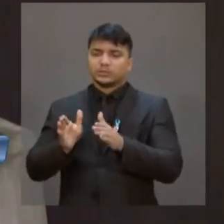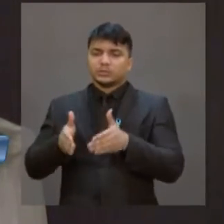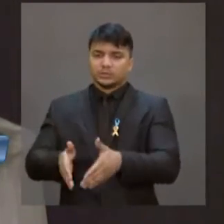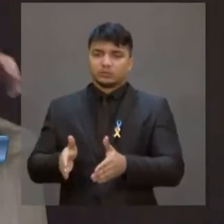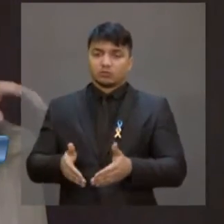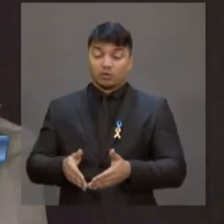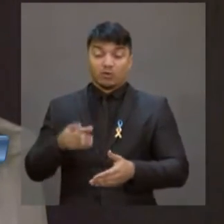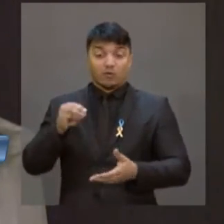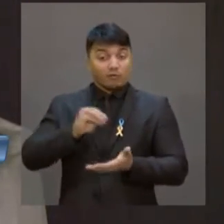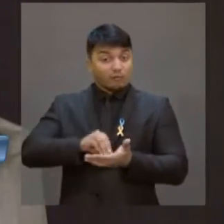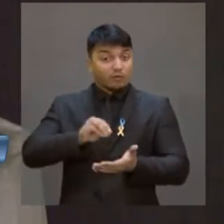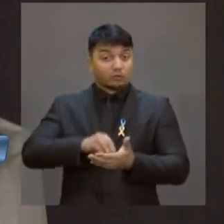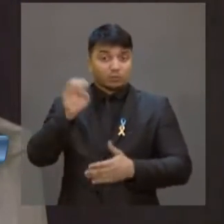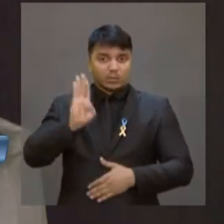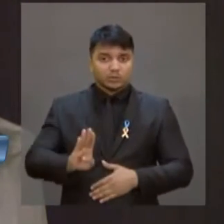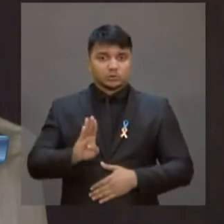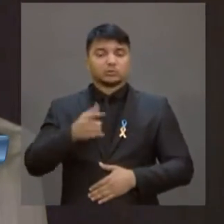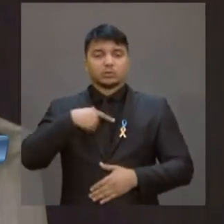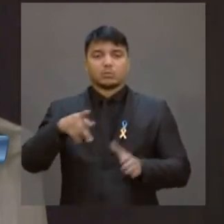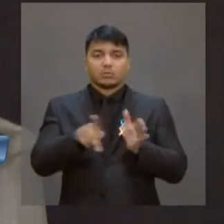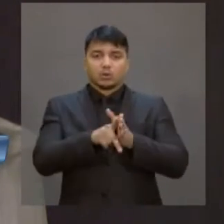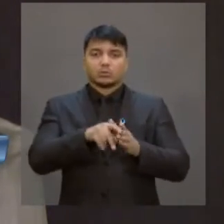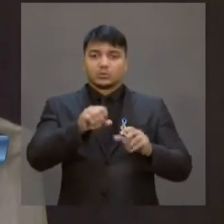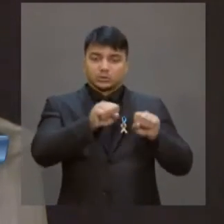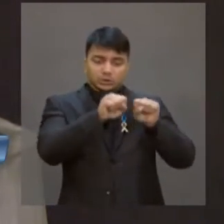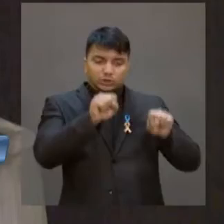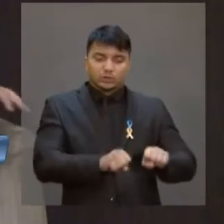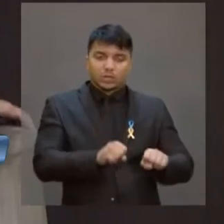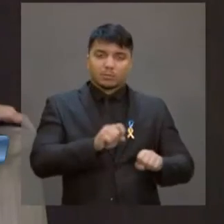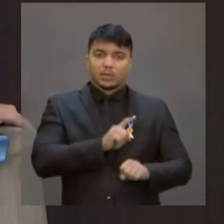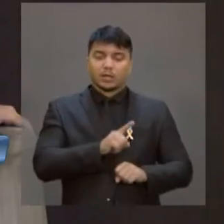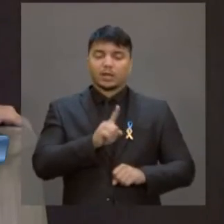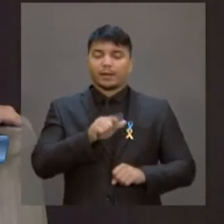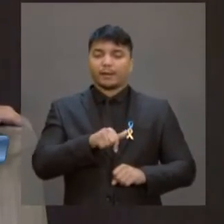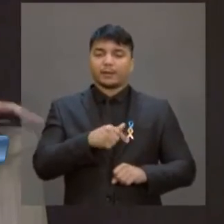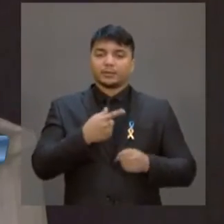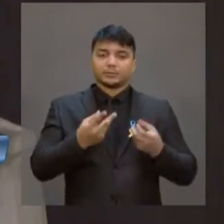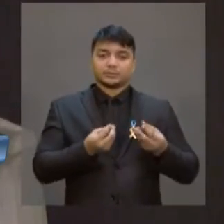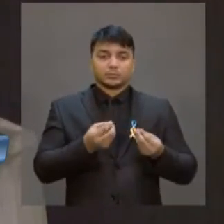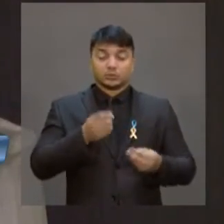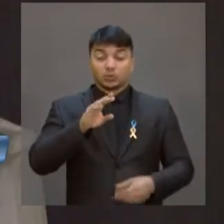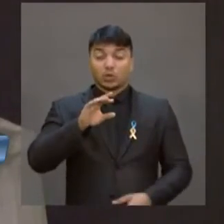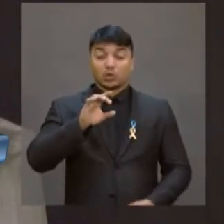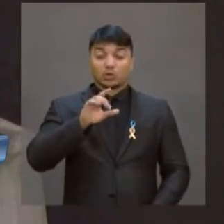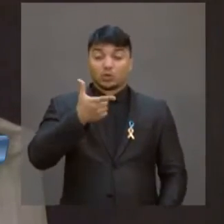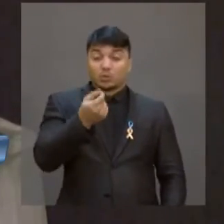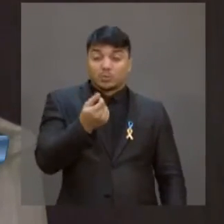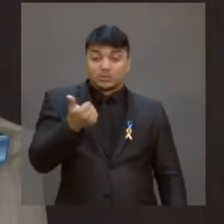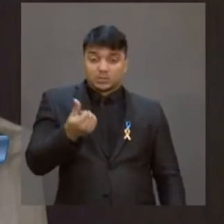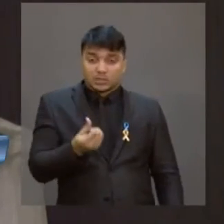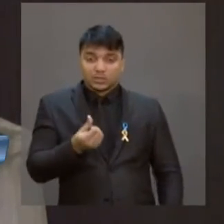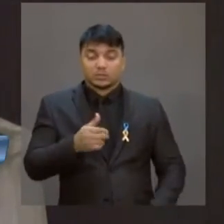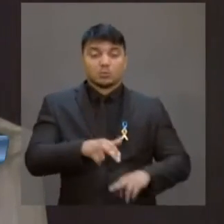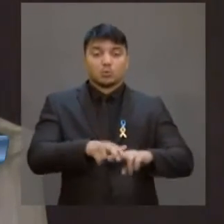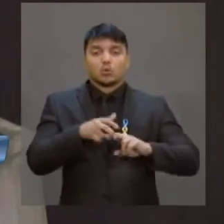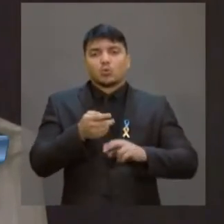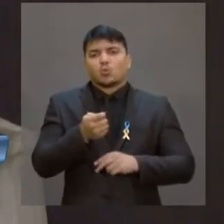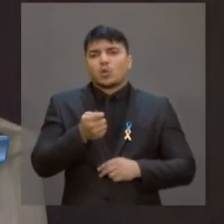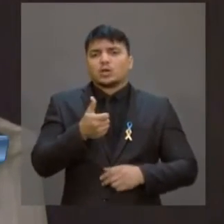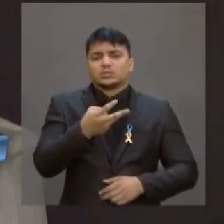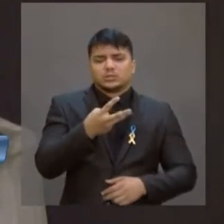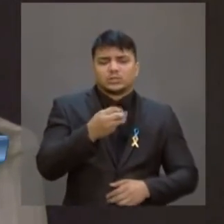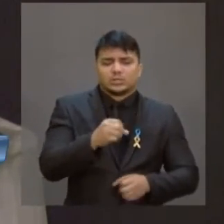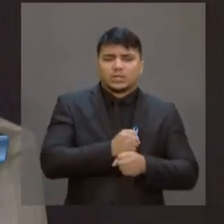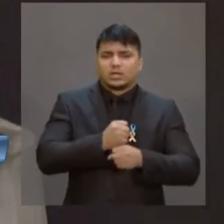Faltou ao Brasil estruturar um sistema único de segurança pública, o que foi feito somente em 2016, portanto, quase 30 anos